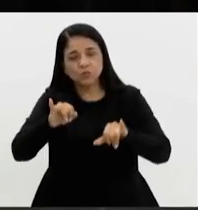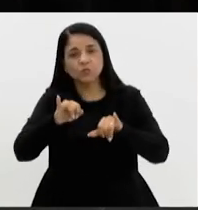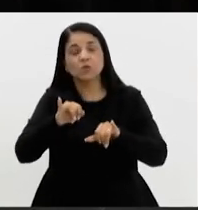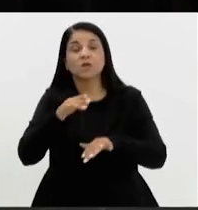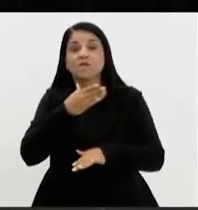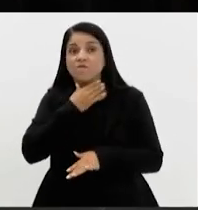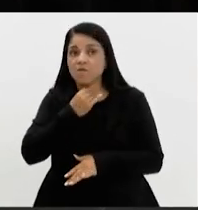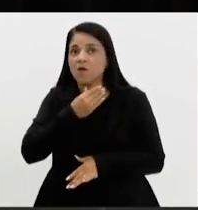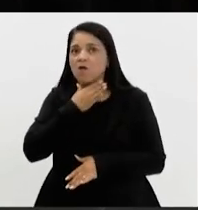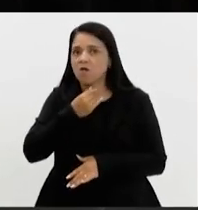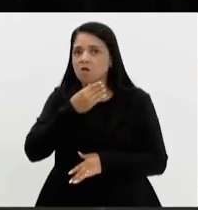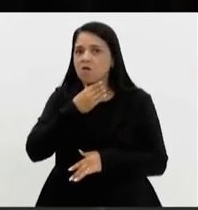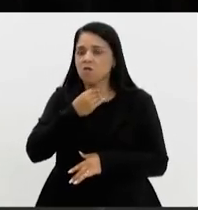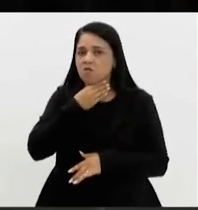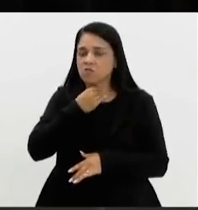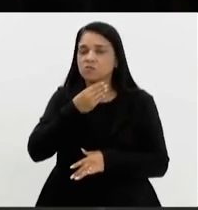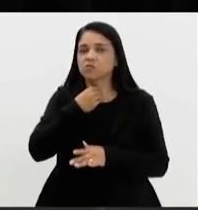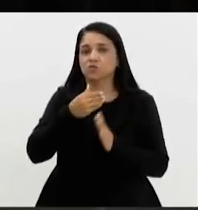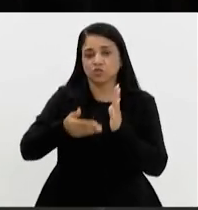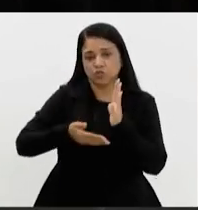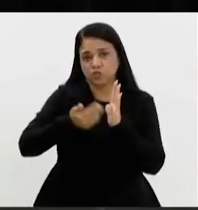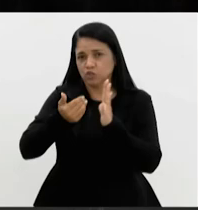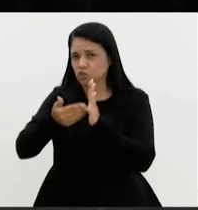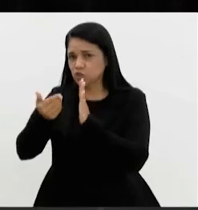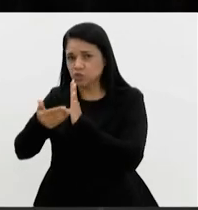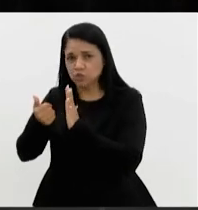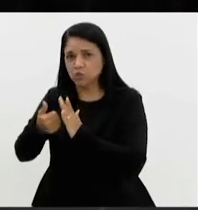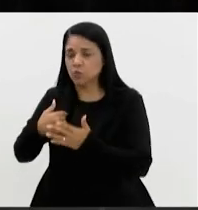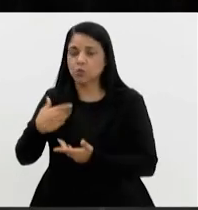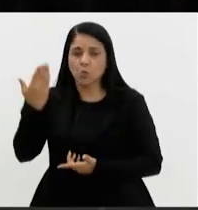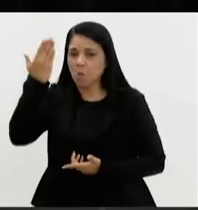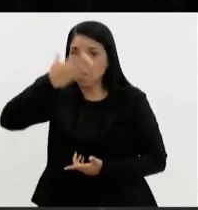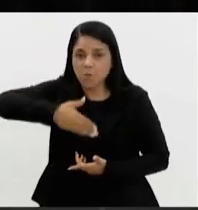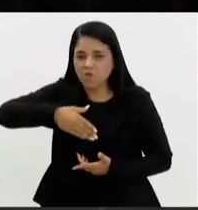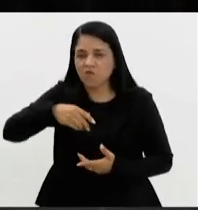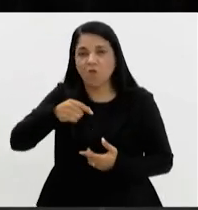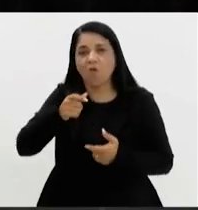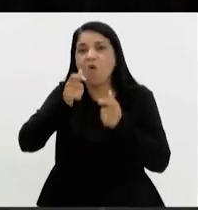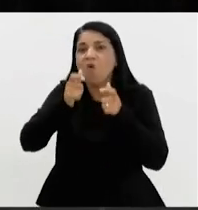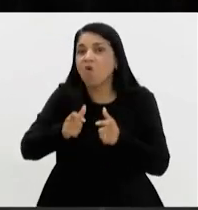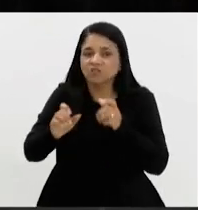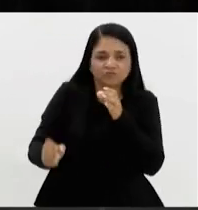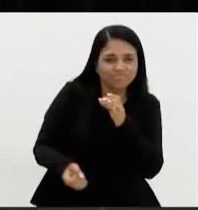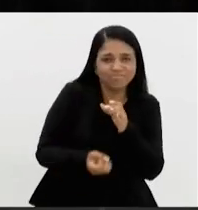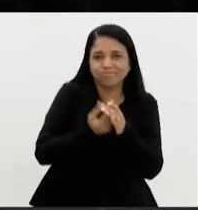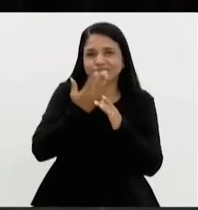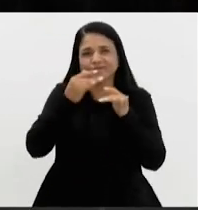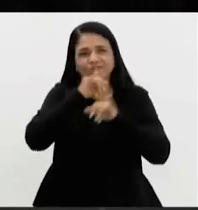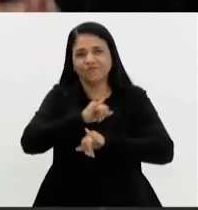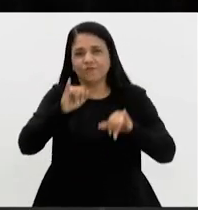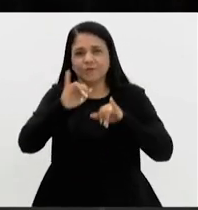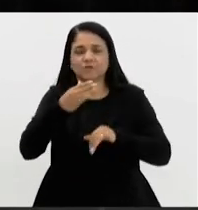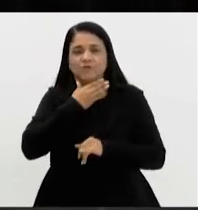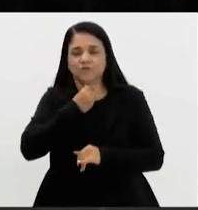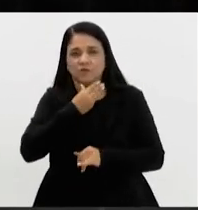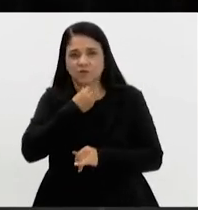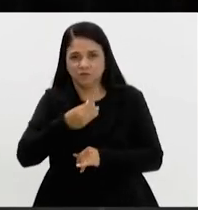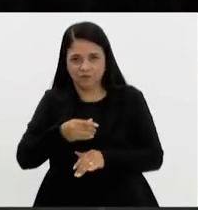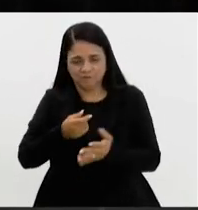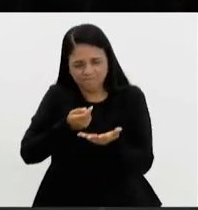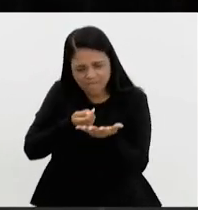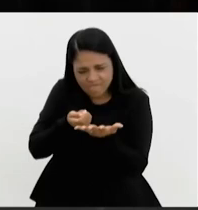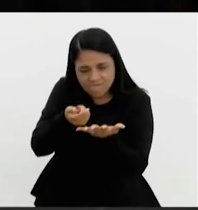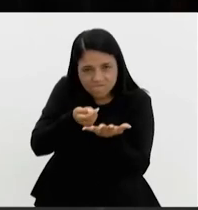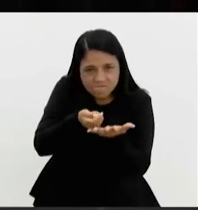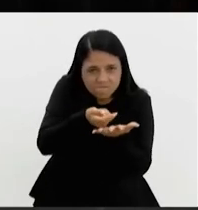falso tirar de vinculação não conseguiu se comprovada a origem eh do surgimento dessa fake News mas